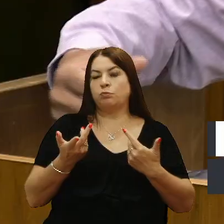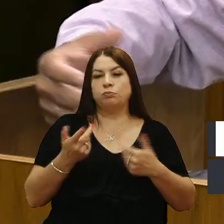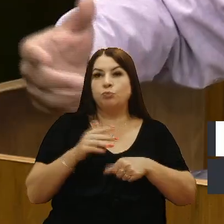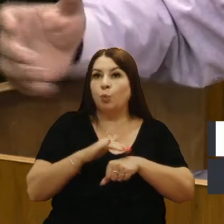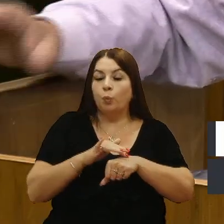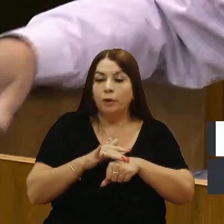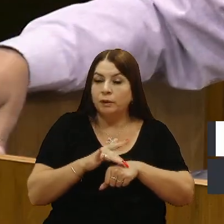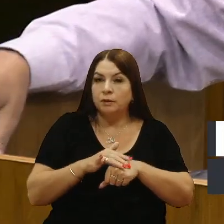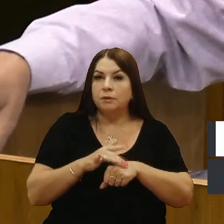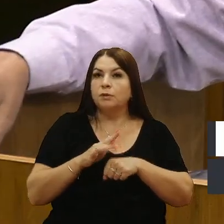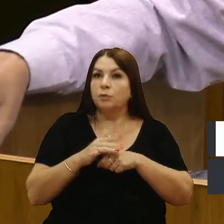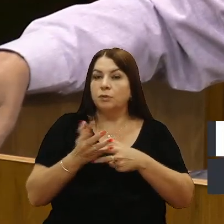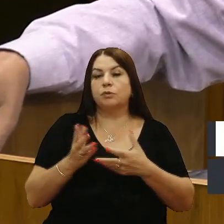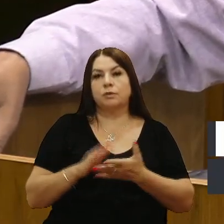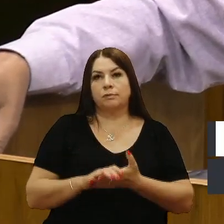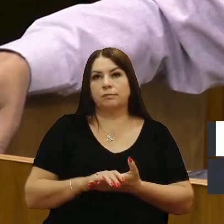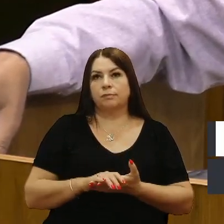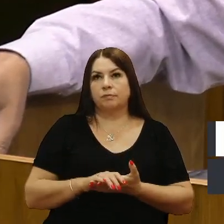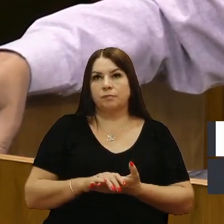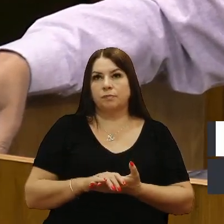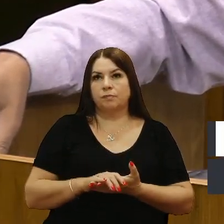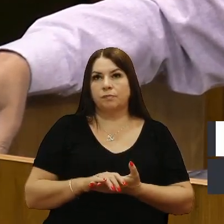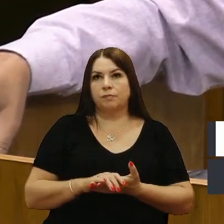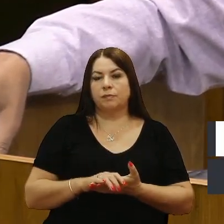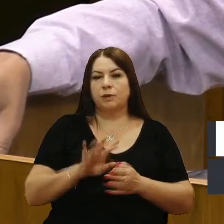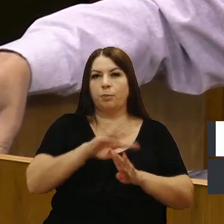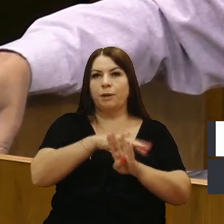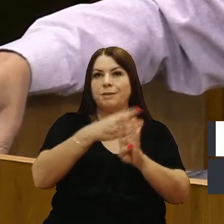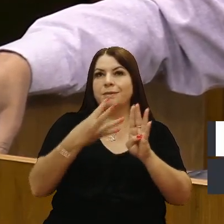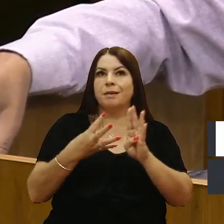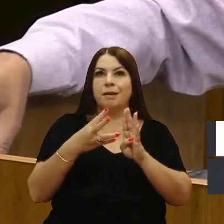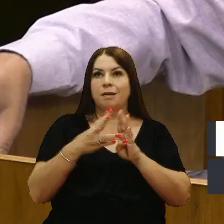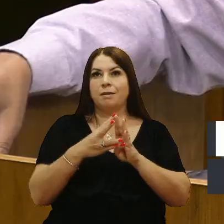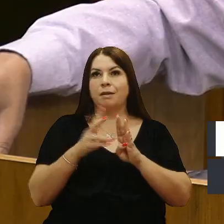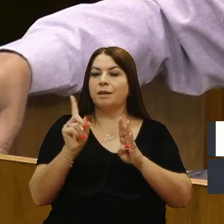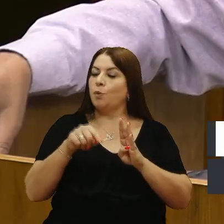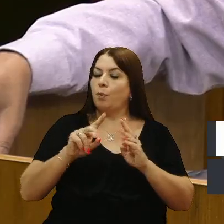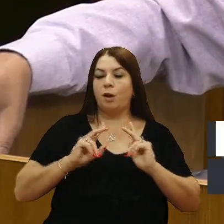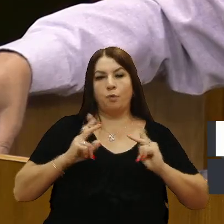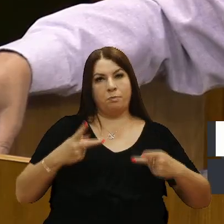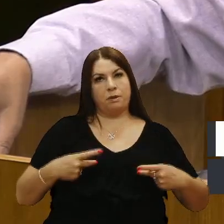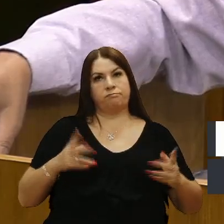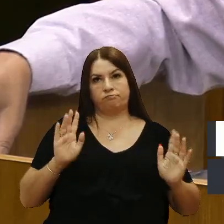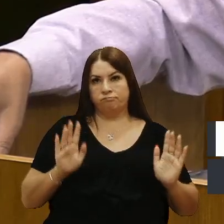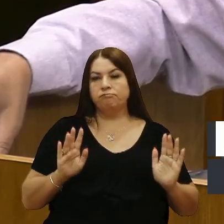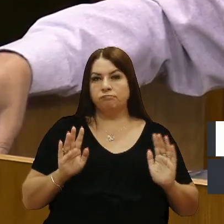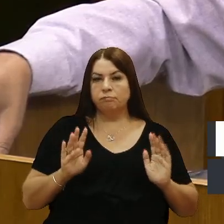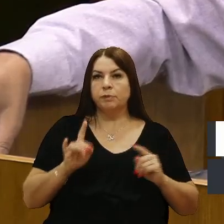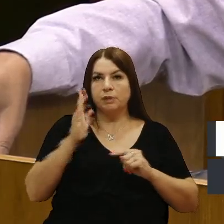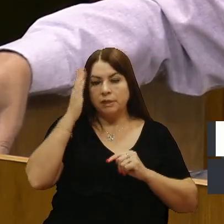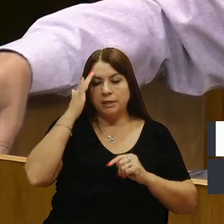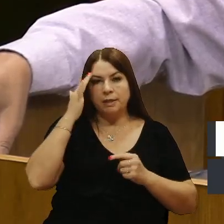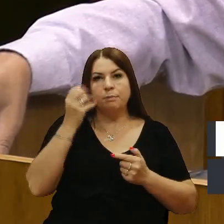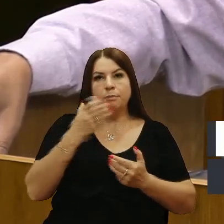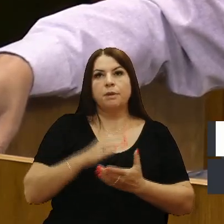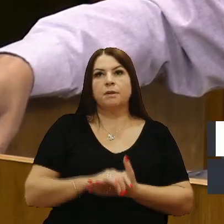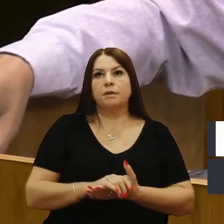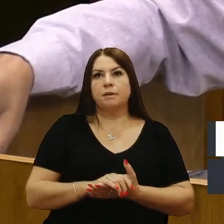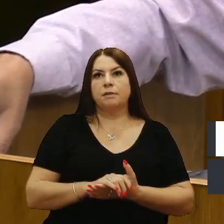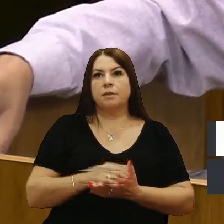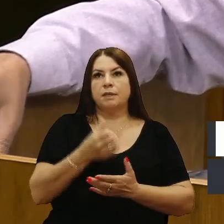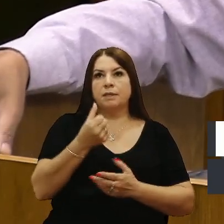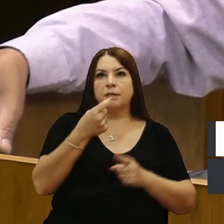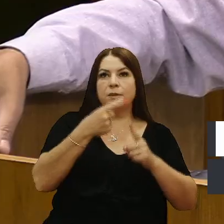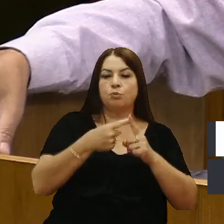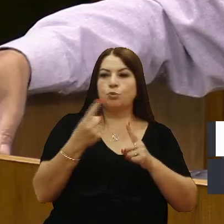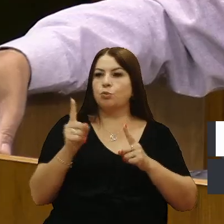E estão adoecidos por essa questão de uma escala de trabalho desumana, que para mim é uma escala, e a gente sabe muito bem disso, 6x1